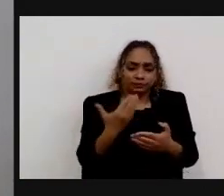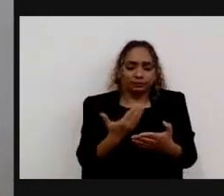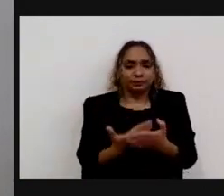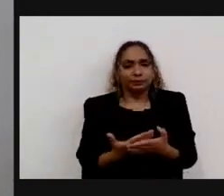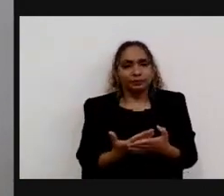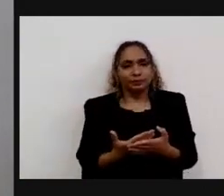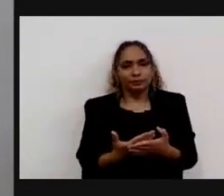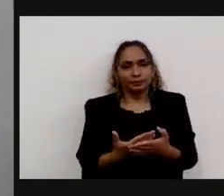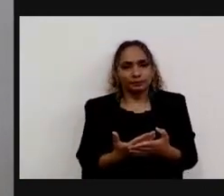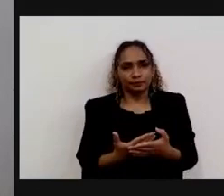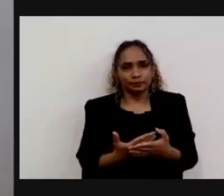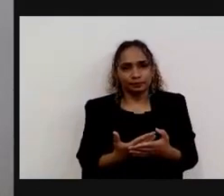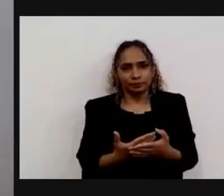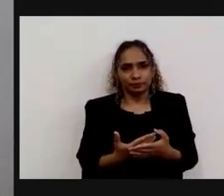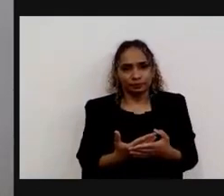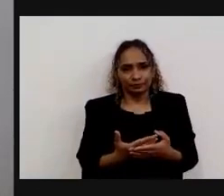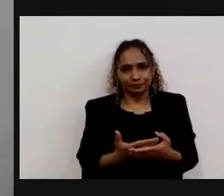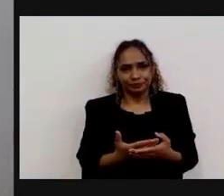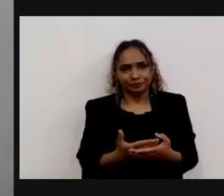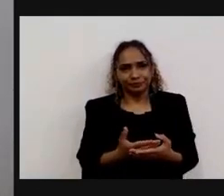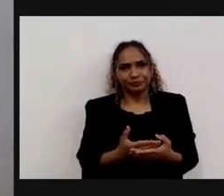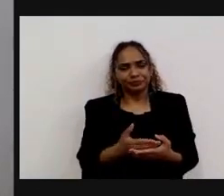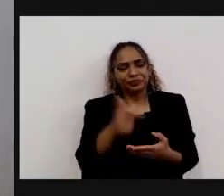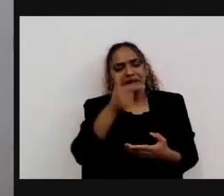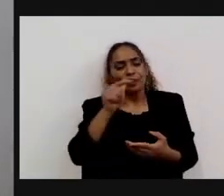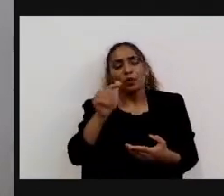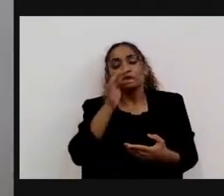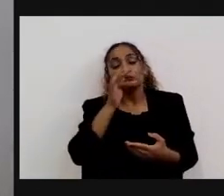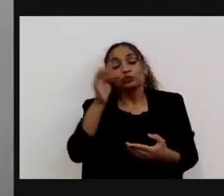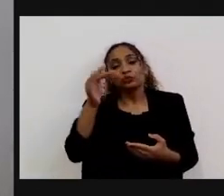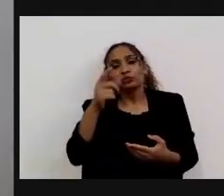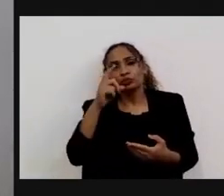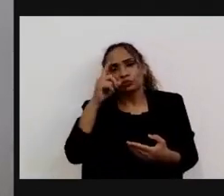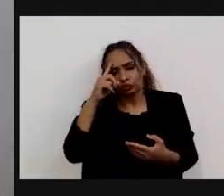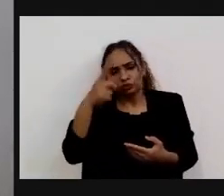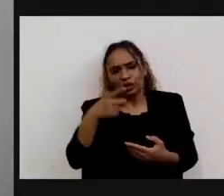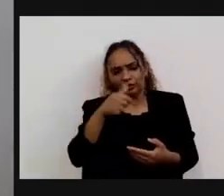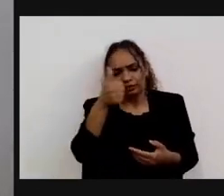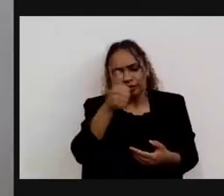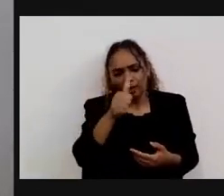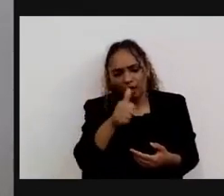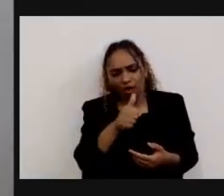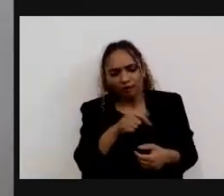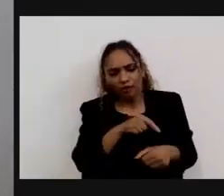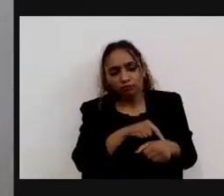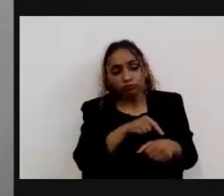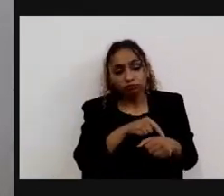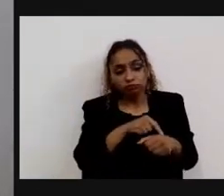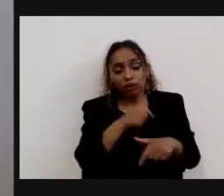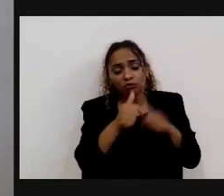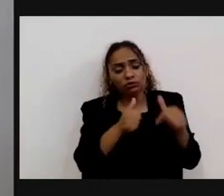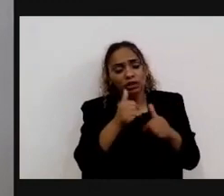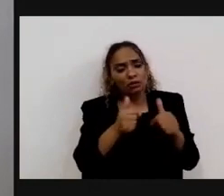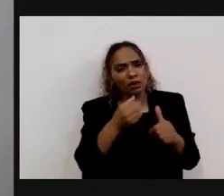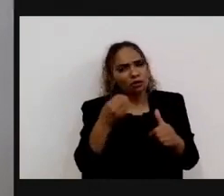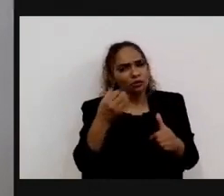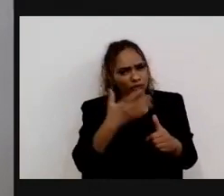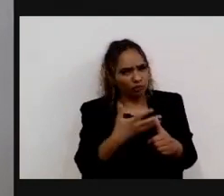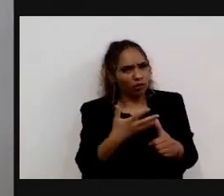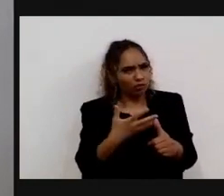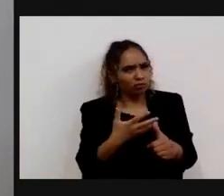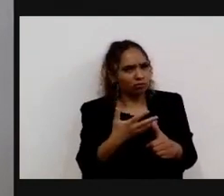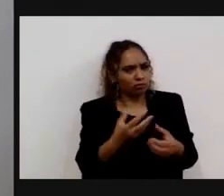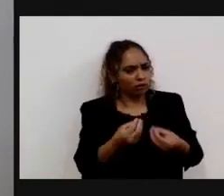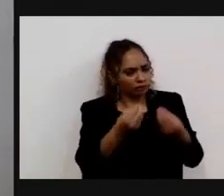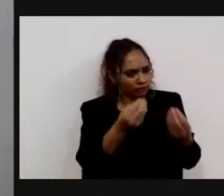e depois o as chefias avaliou as entregas também aquela entrega atendeu o que foi pactuado e não